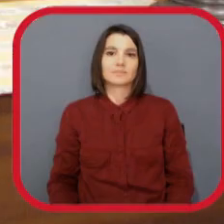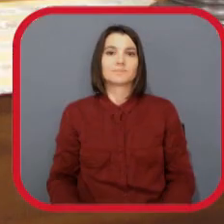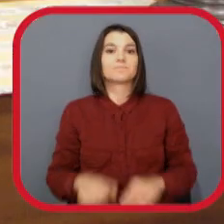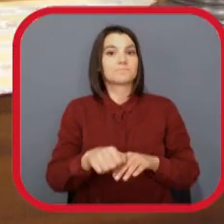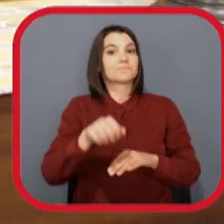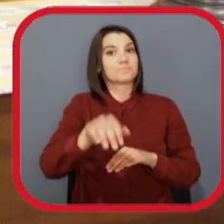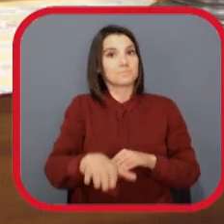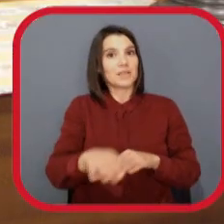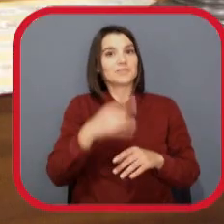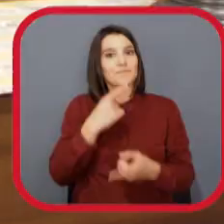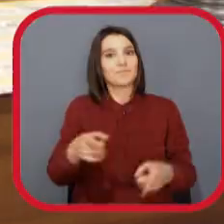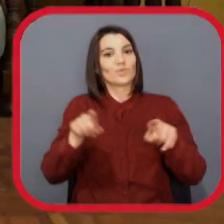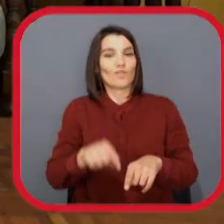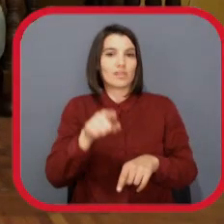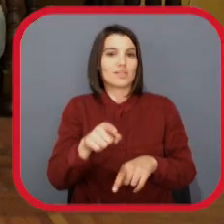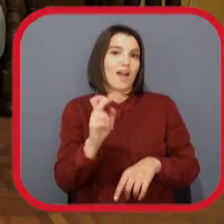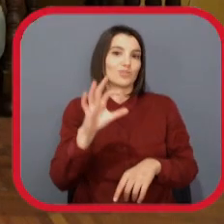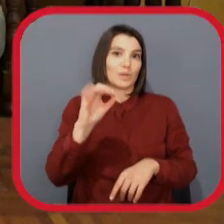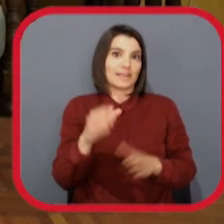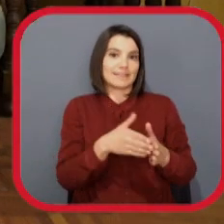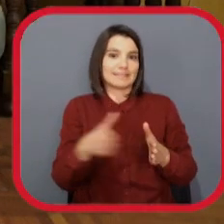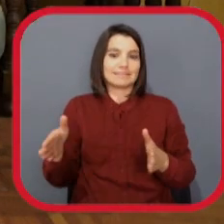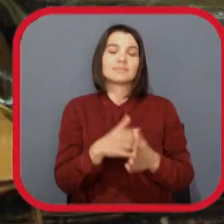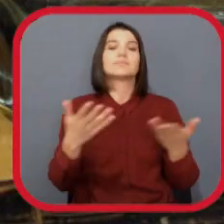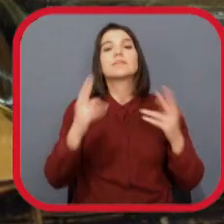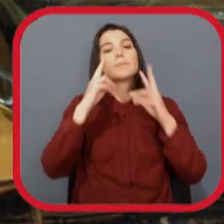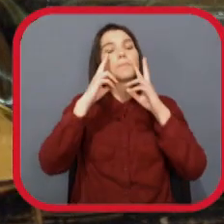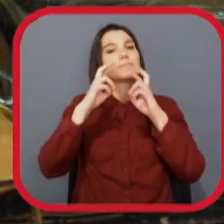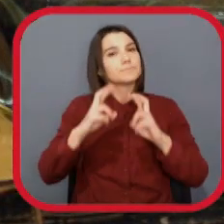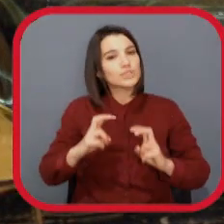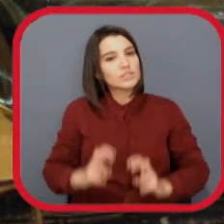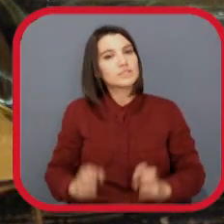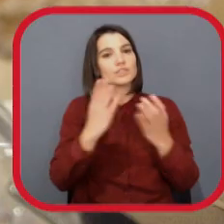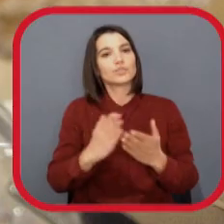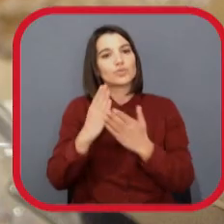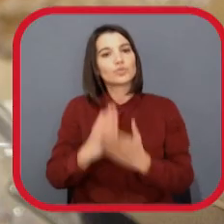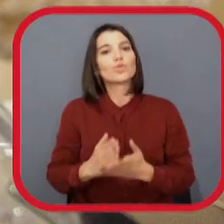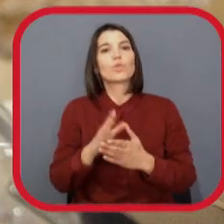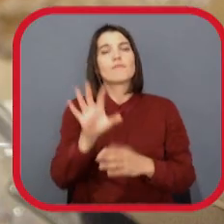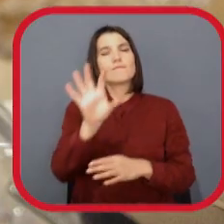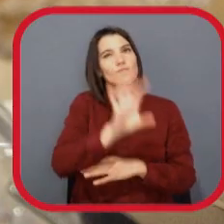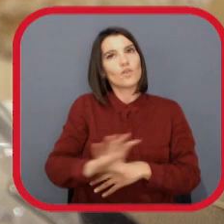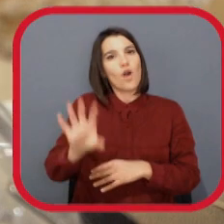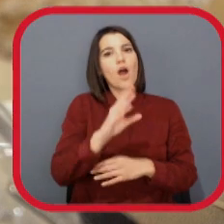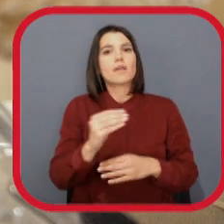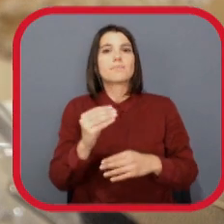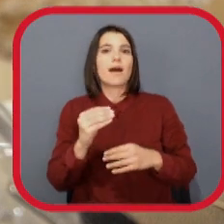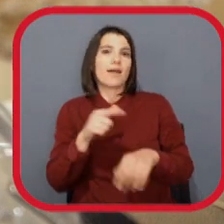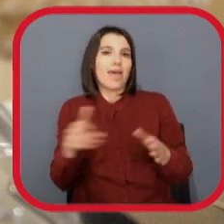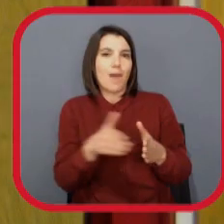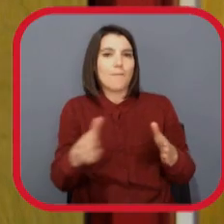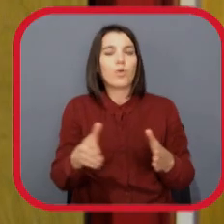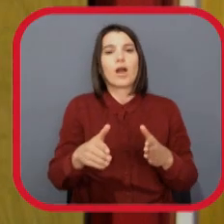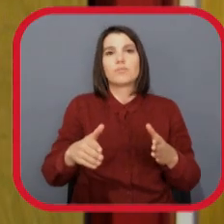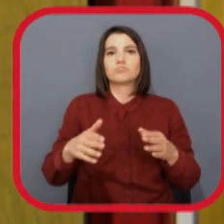O primeiro passo para trazer de volta à década de 80 passa pela pesquisa e estudo da estética da época. Desde